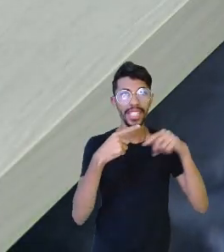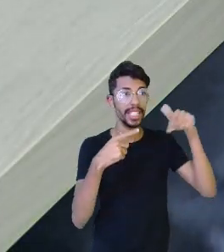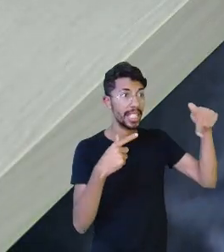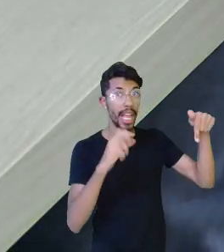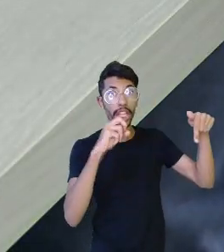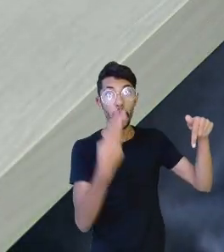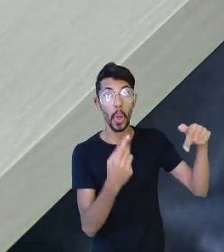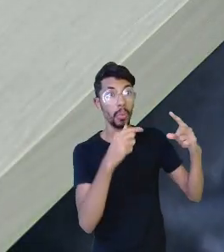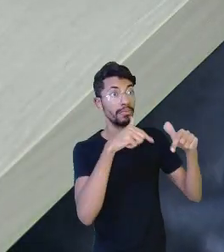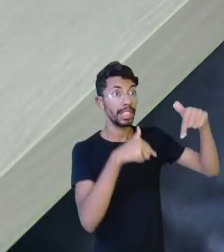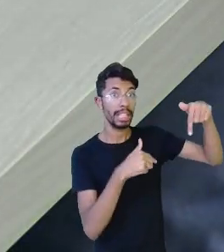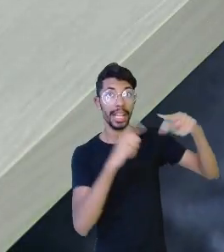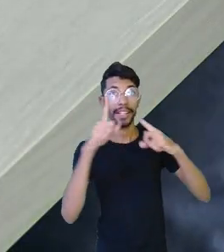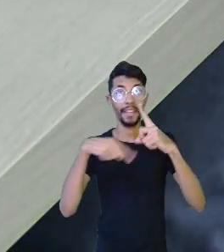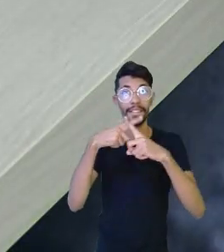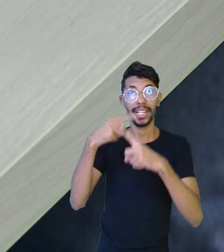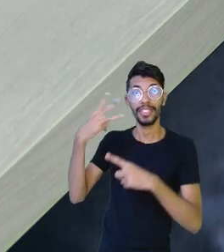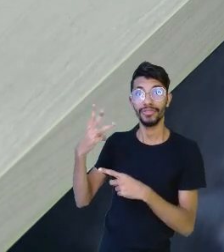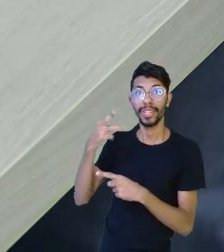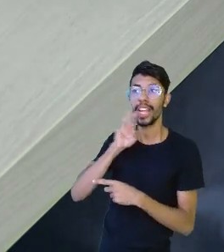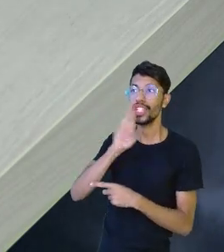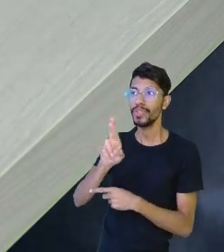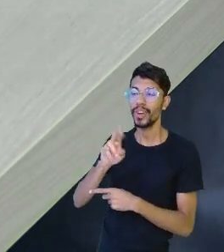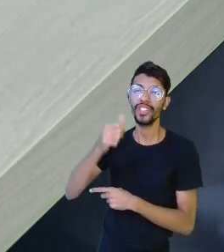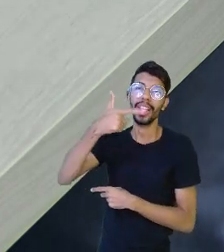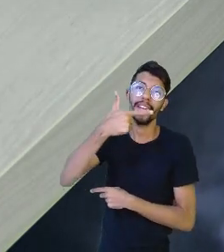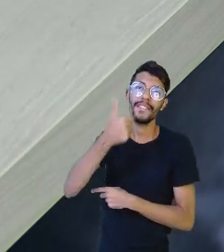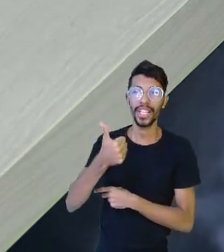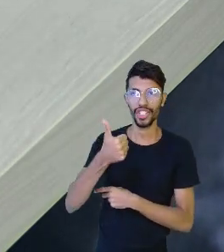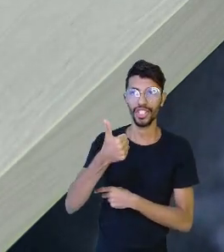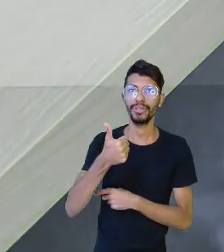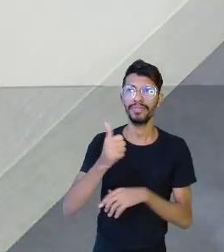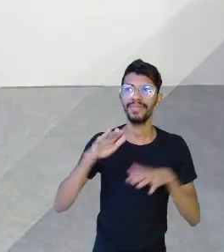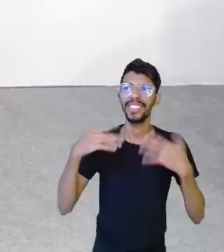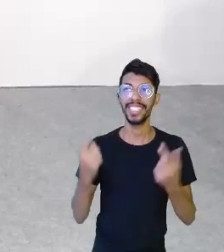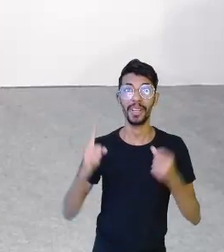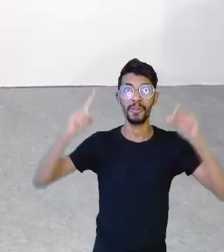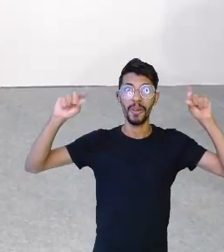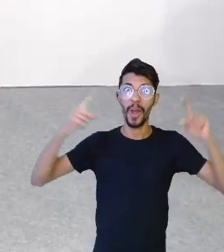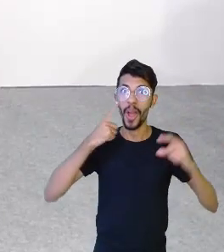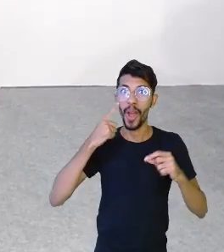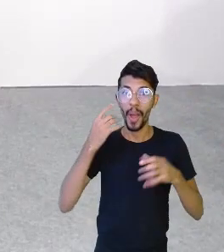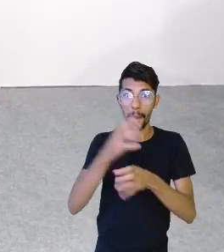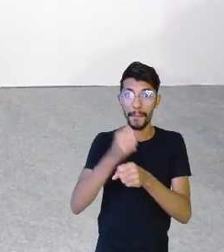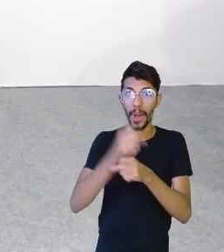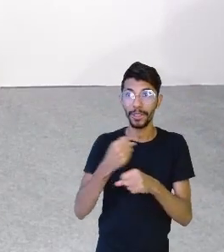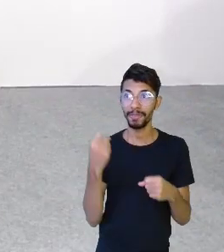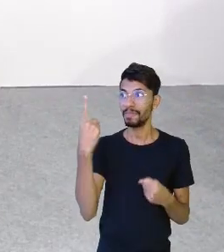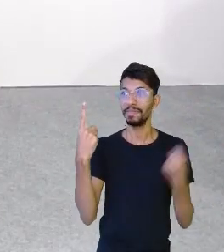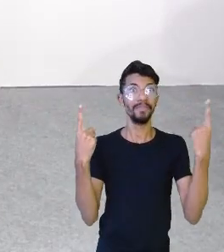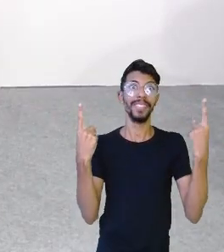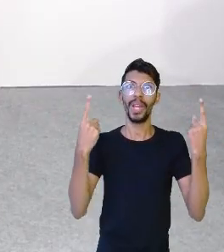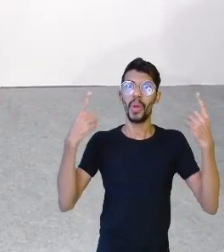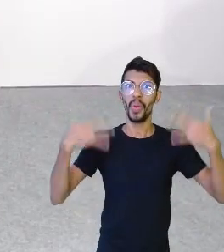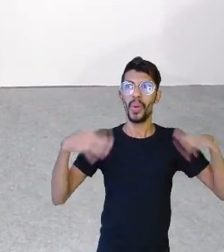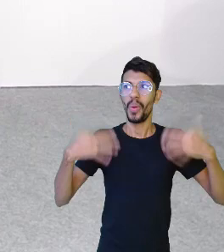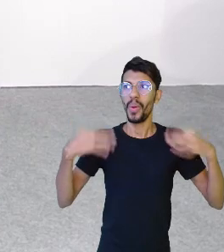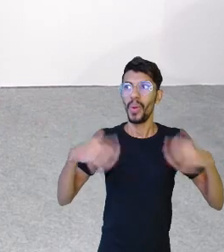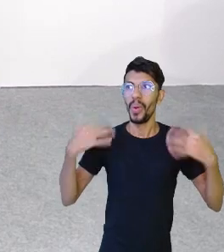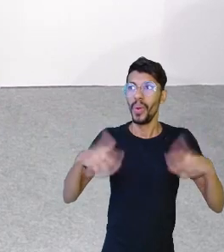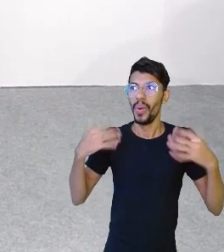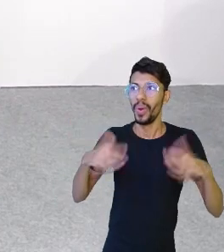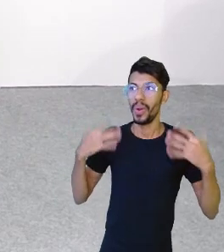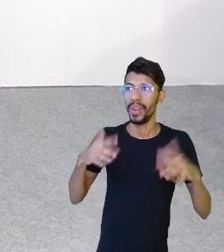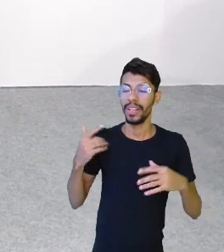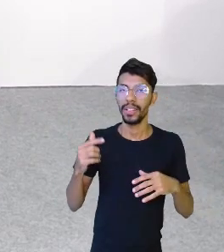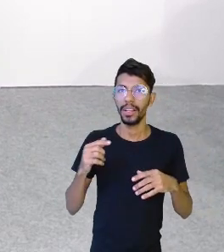7 vezes 3 é 21. Então, 1-1 para as meninas. Opa, o negócio tá ficando quente,